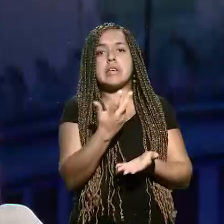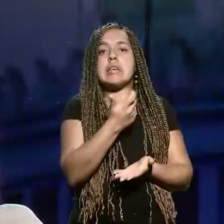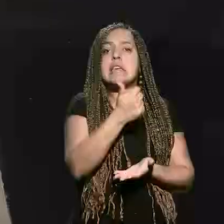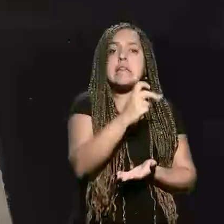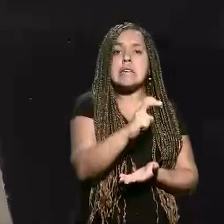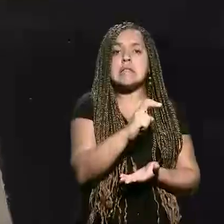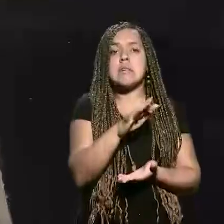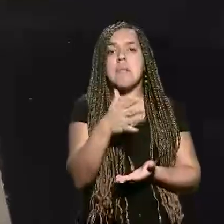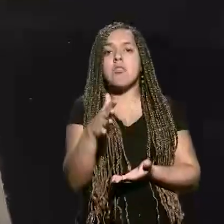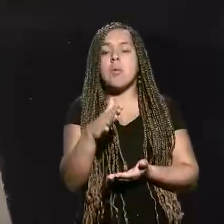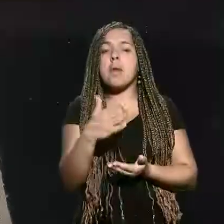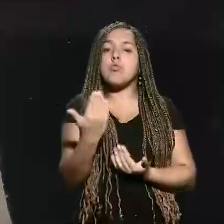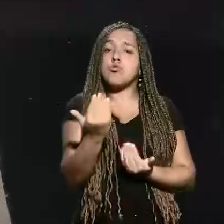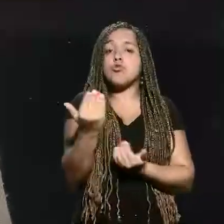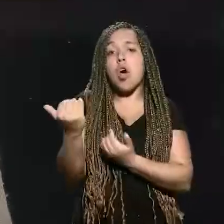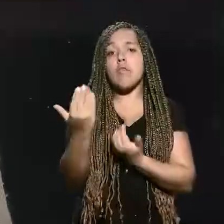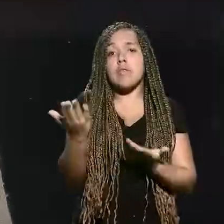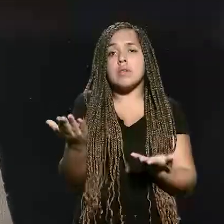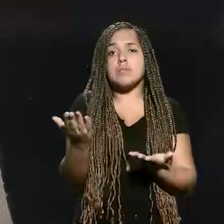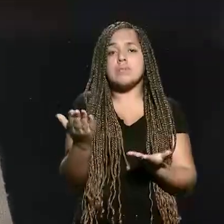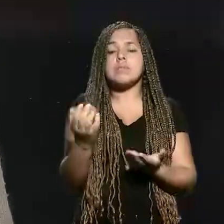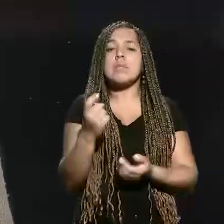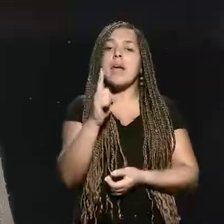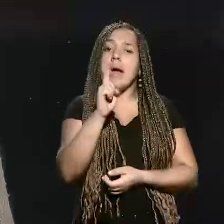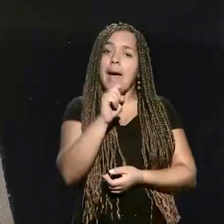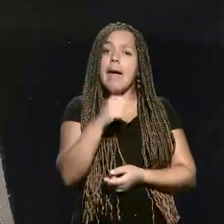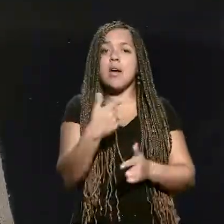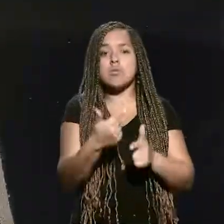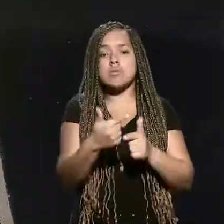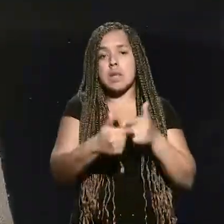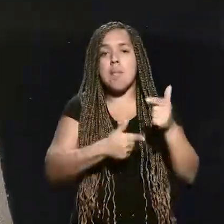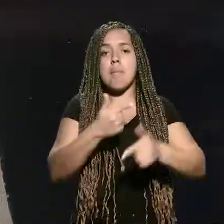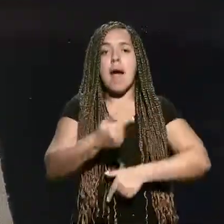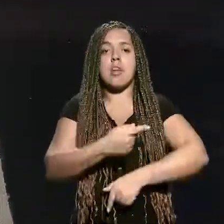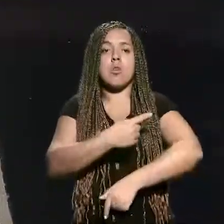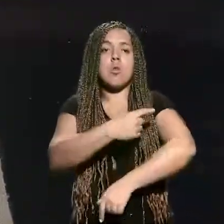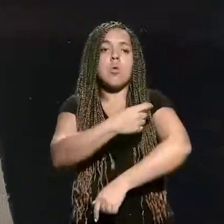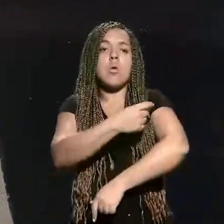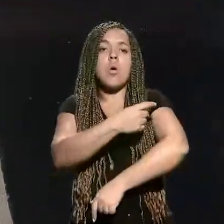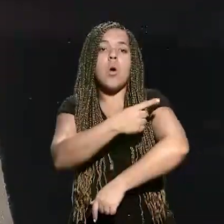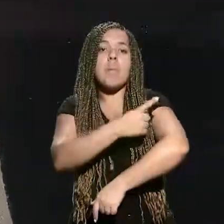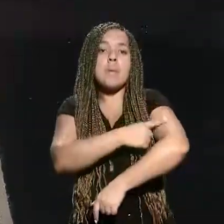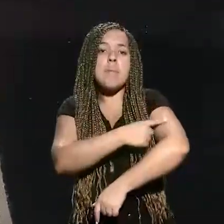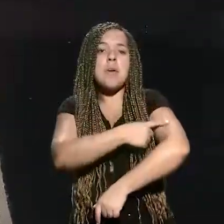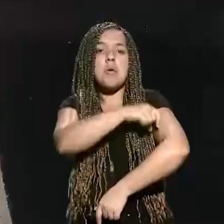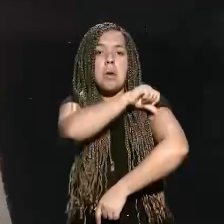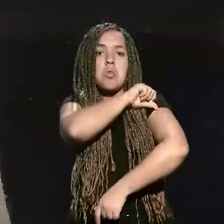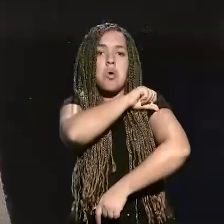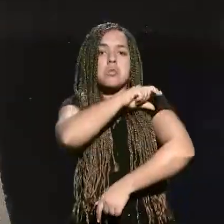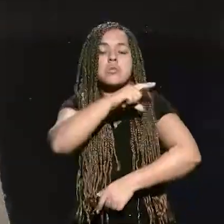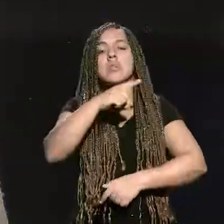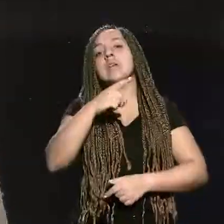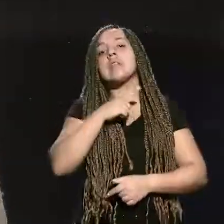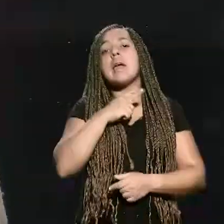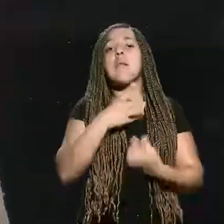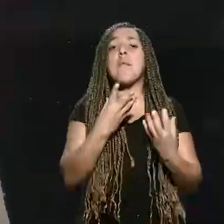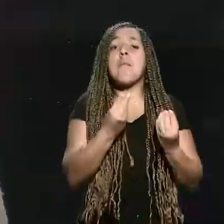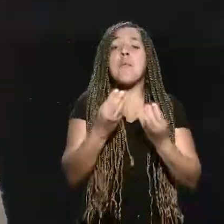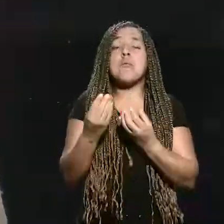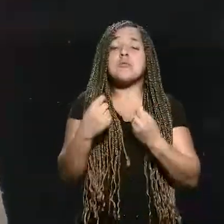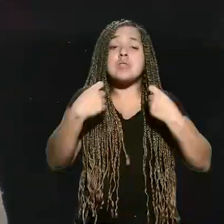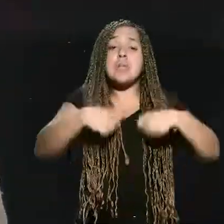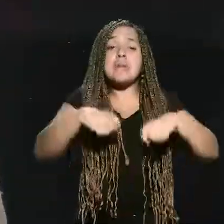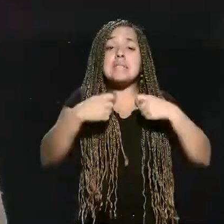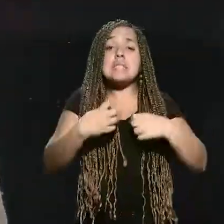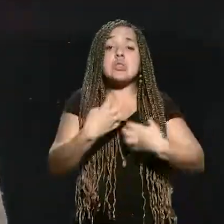Adolescentes. Adolescentes. Trabalho com ensino fundamental. Uhum. Né? E são relações em relação a se sentir amado, se sentir acolhido